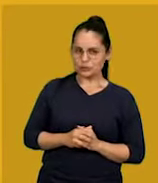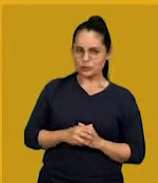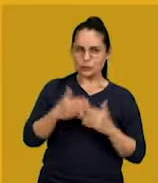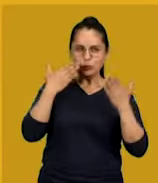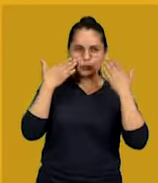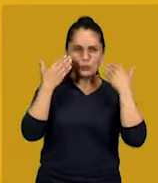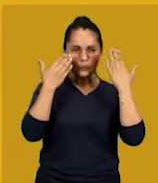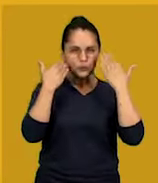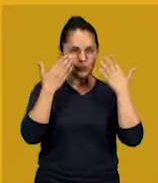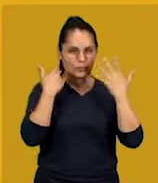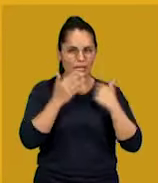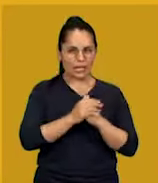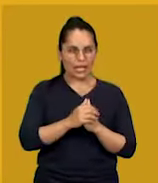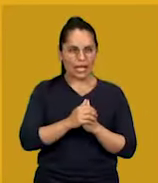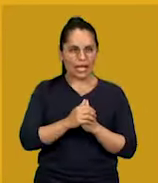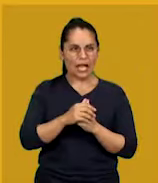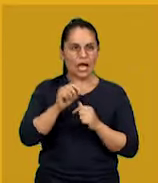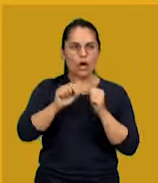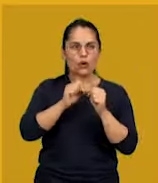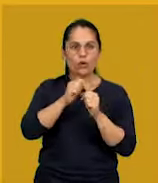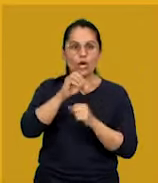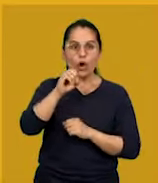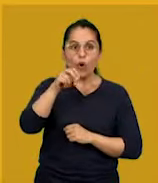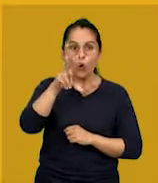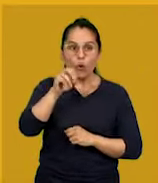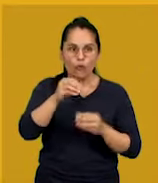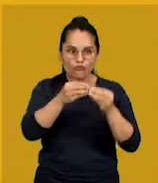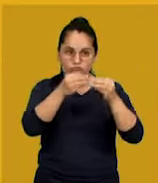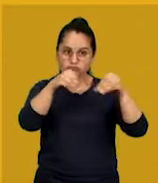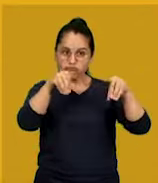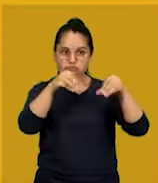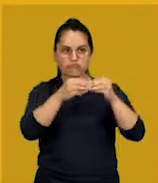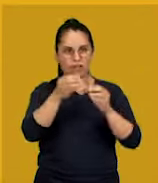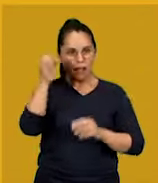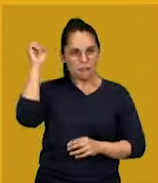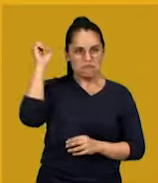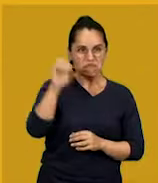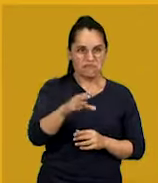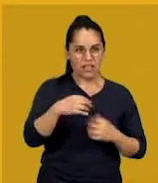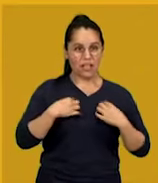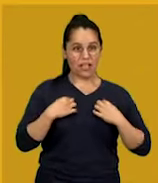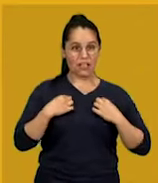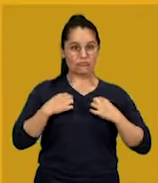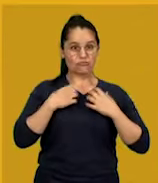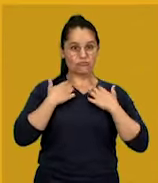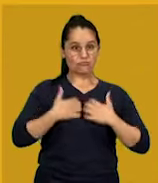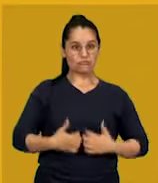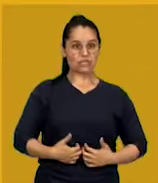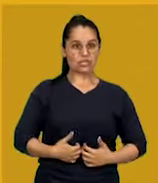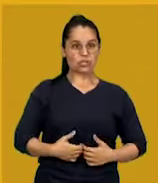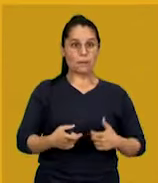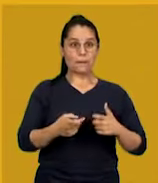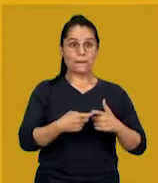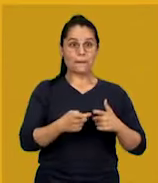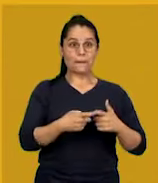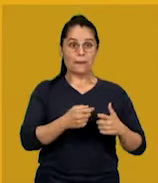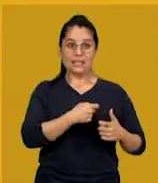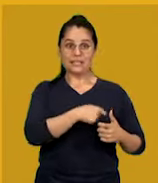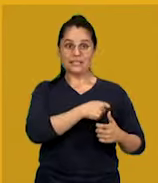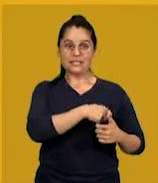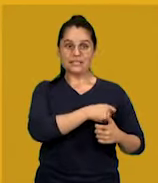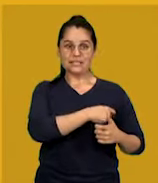toda pintada, jogando um ovo no outro que está com um jaleco escrito medicina. O que